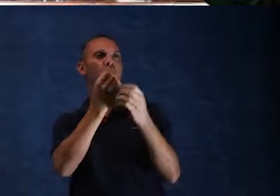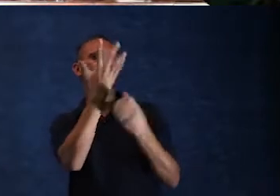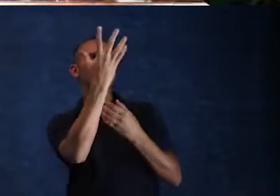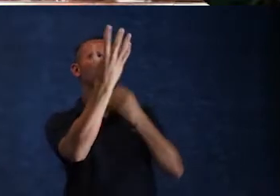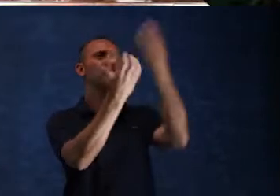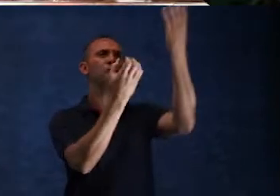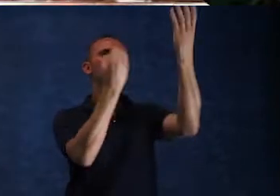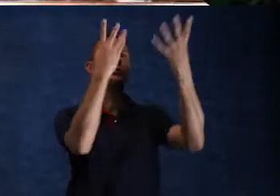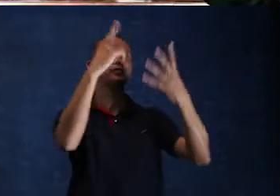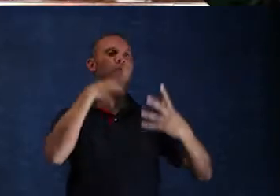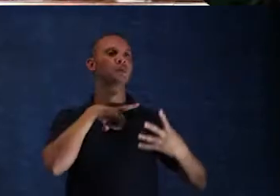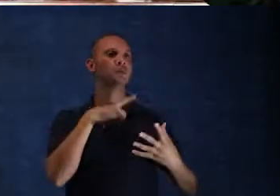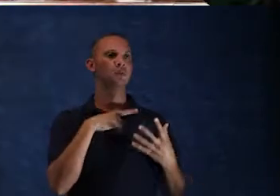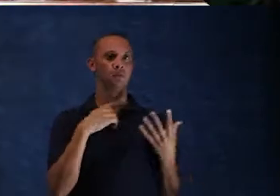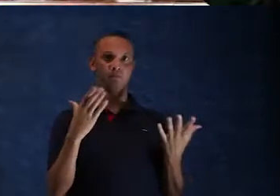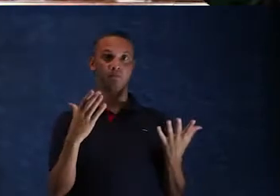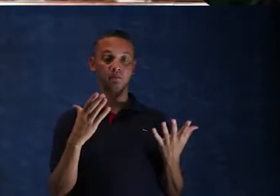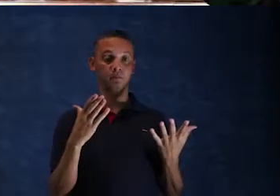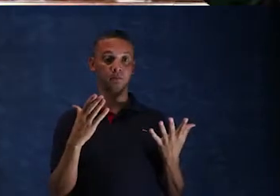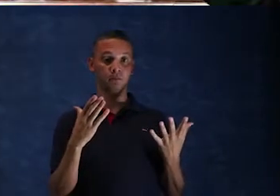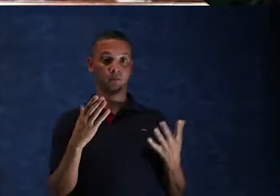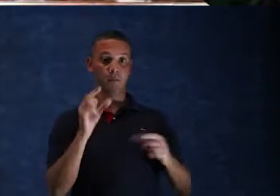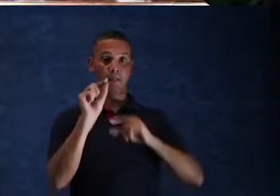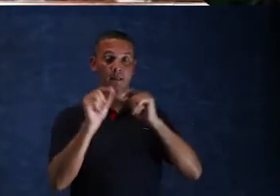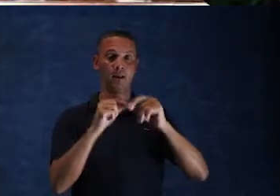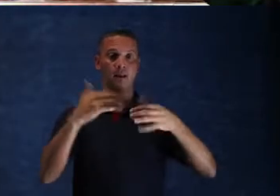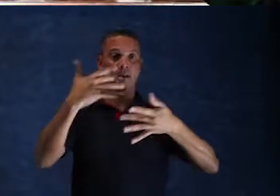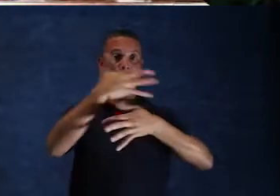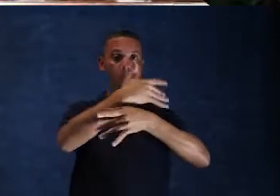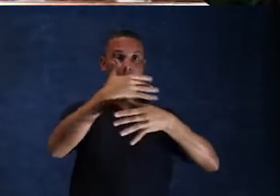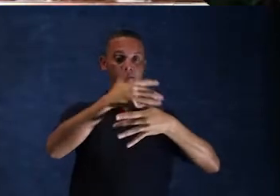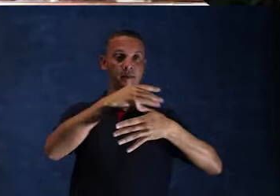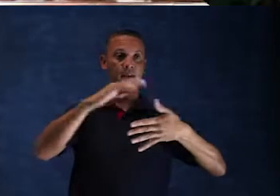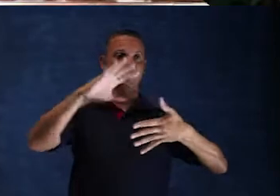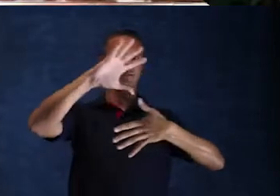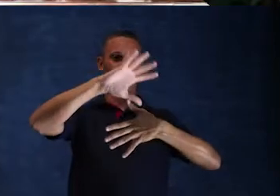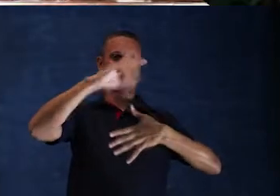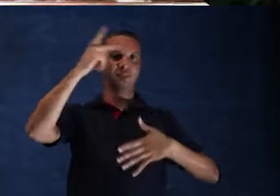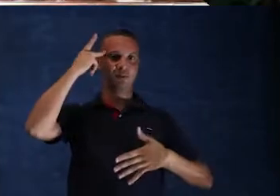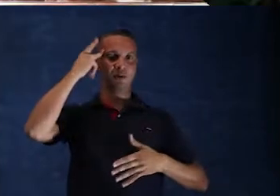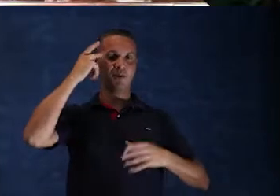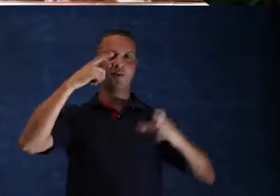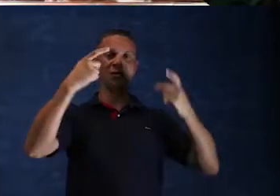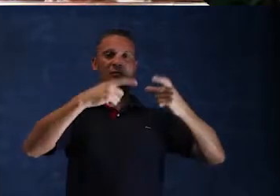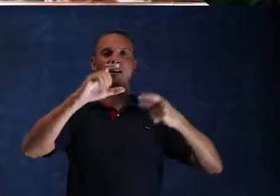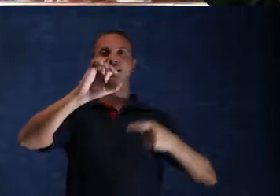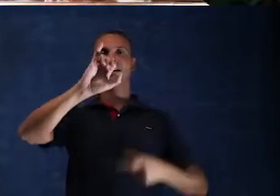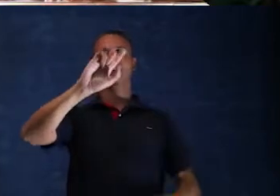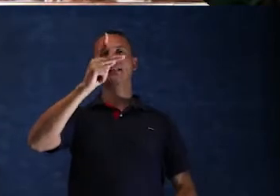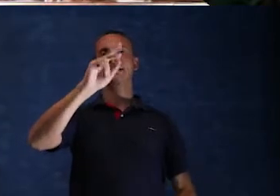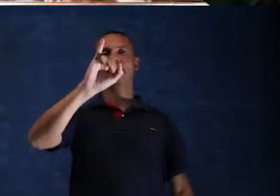Nesse espaço, um mapa da cidade, como o bairro de Higienópolis e o